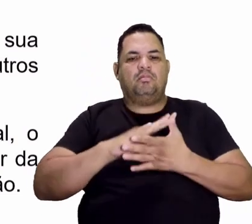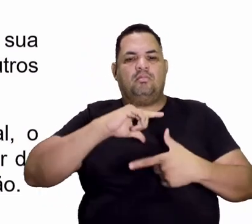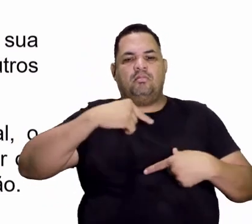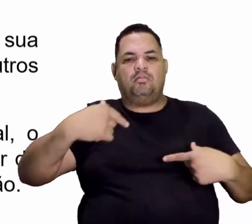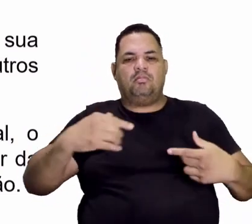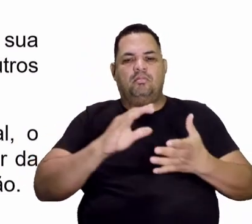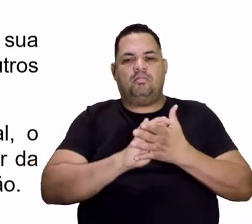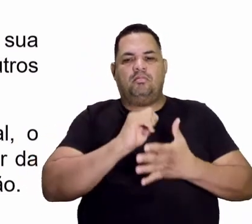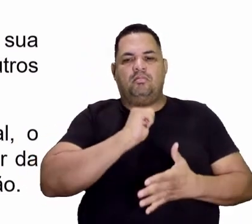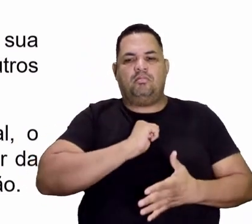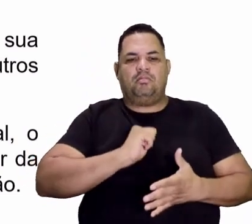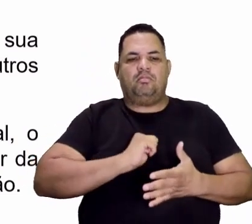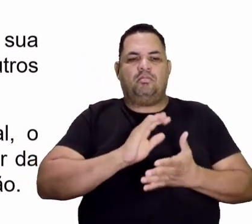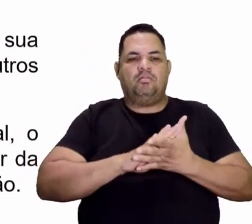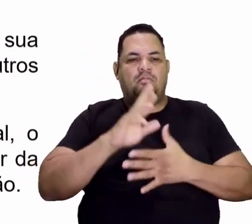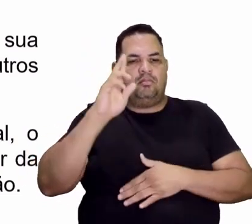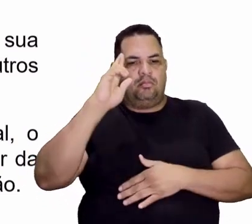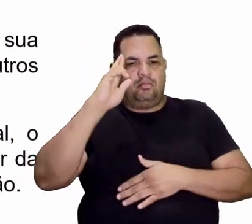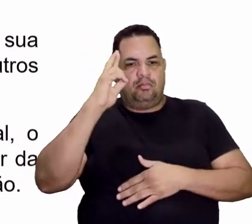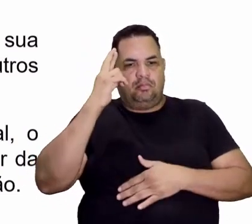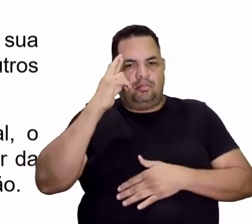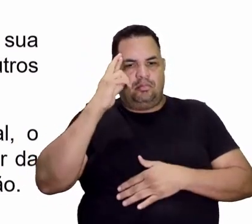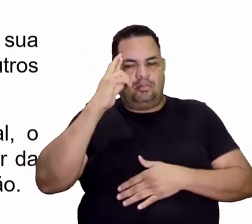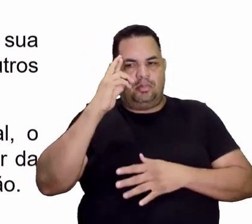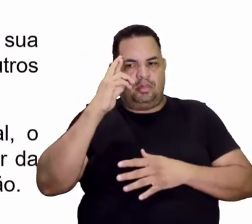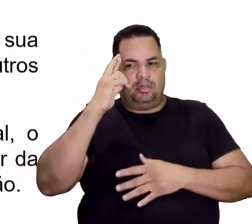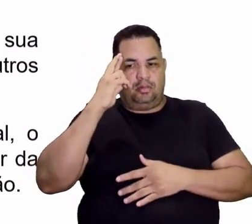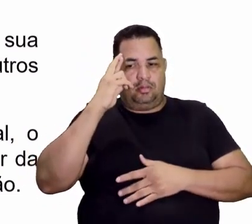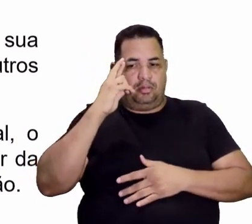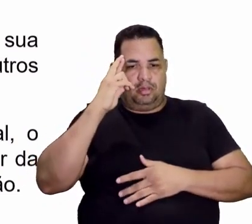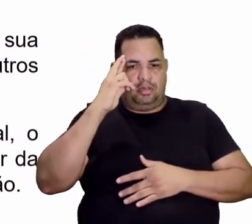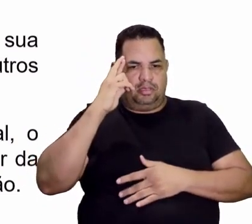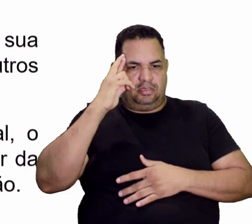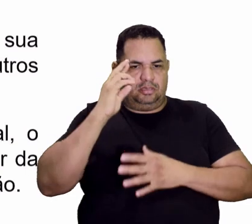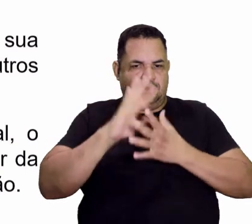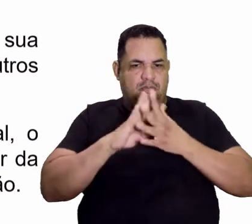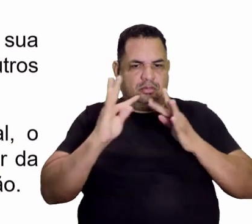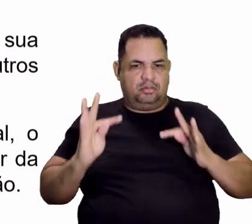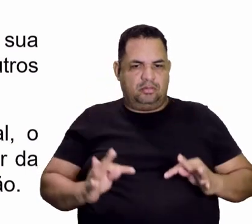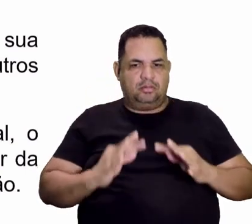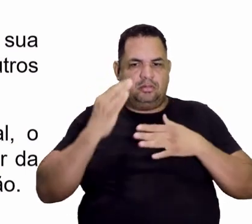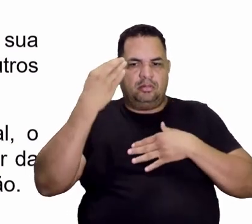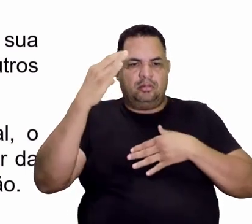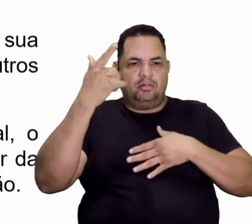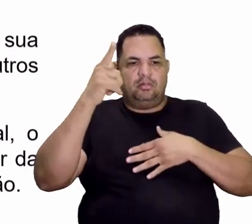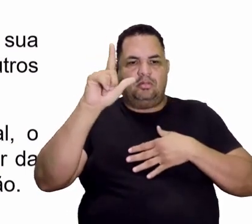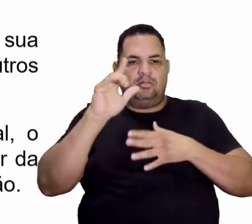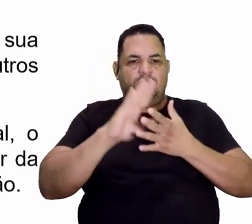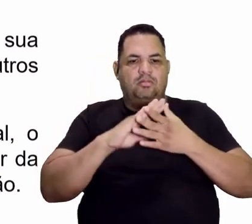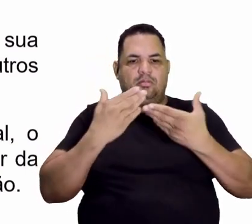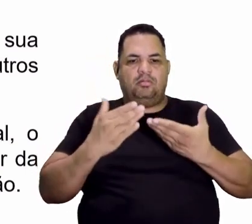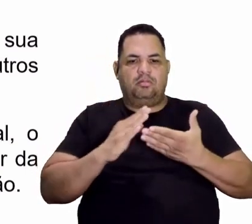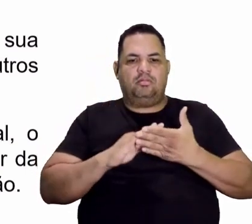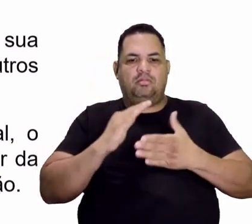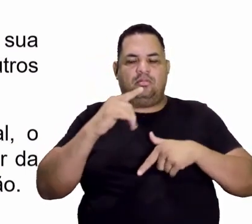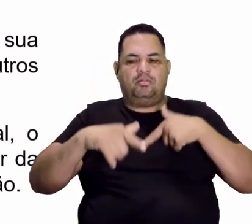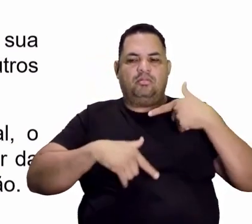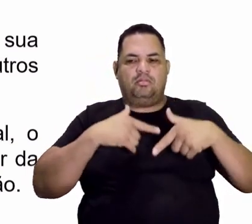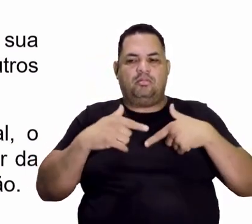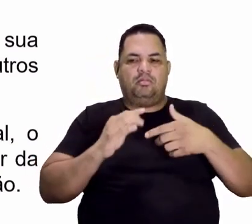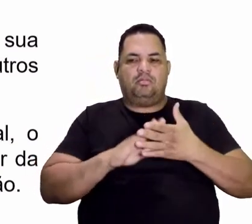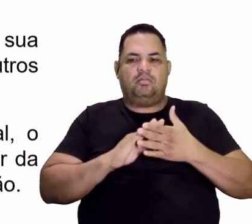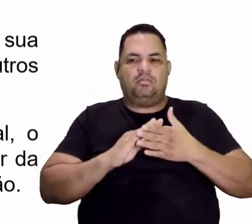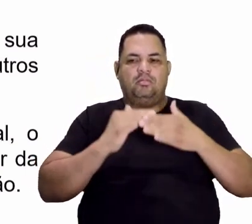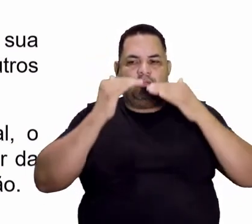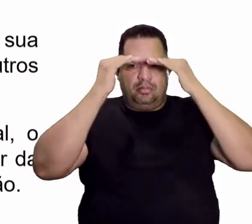ou seja, sua razão é uma razão técnico-científica, na qual os outros seres estão colocados a serviço